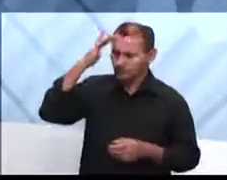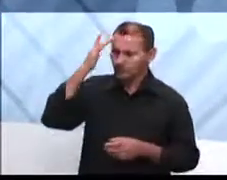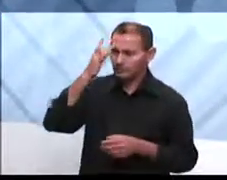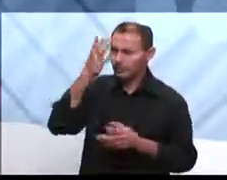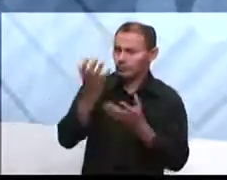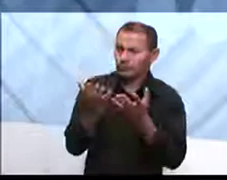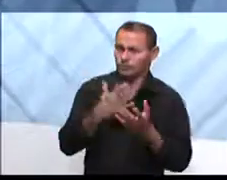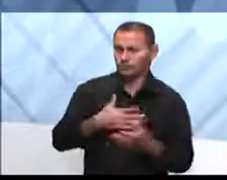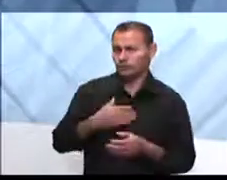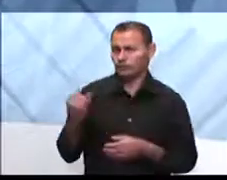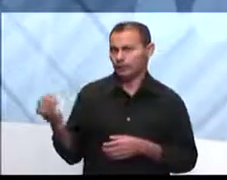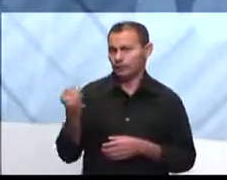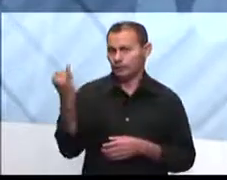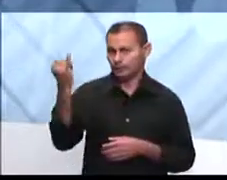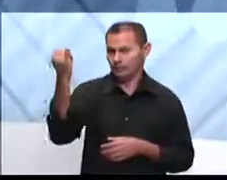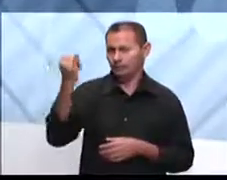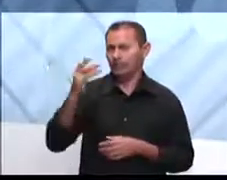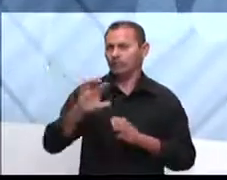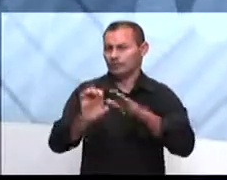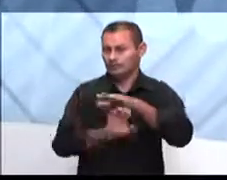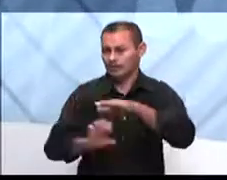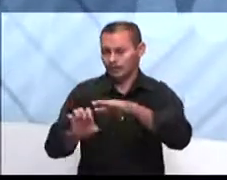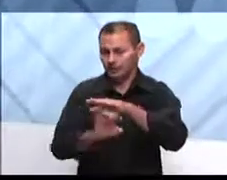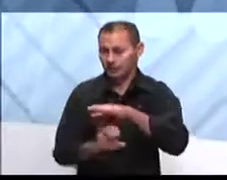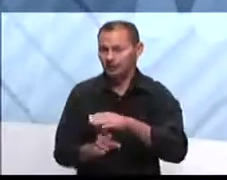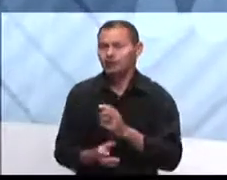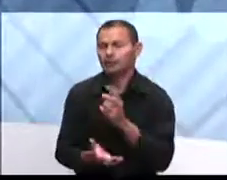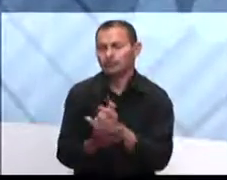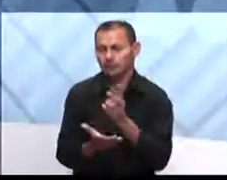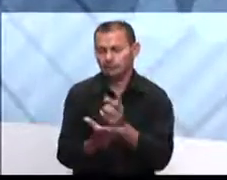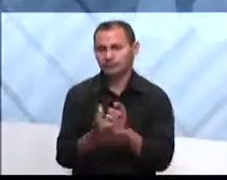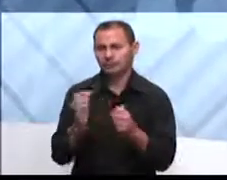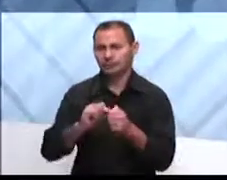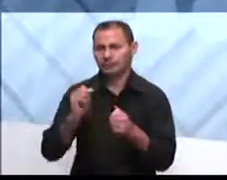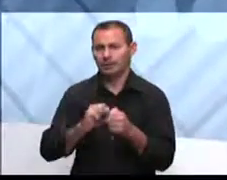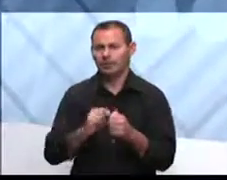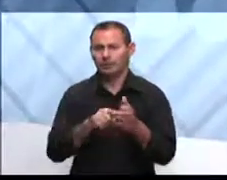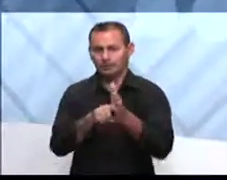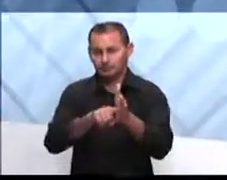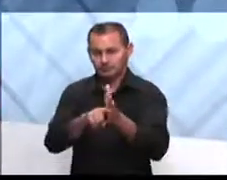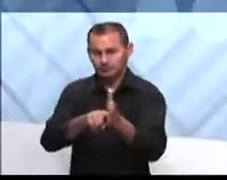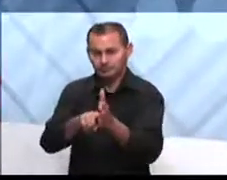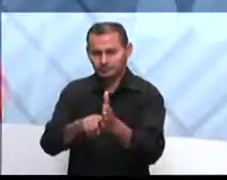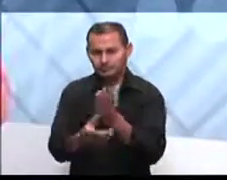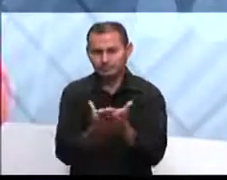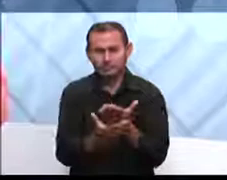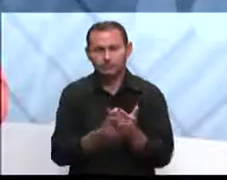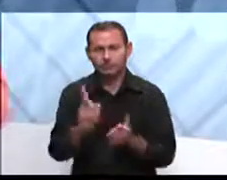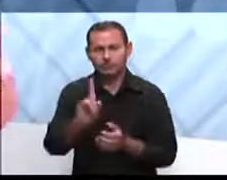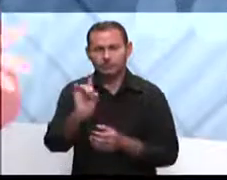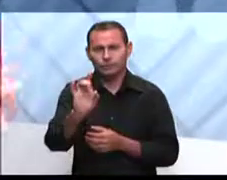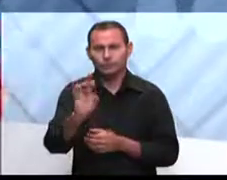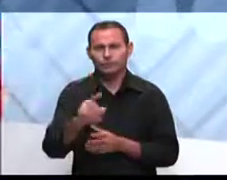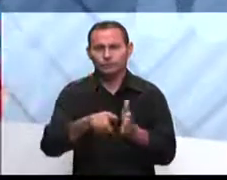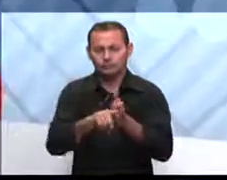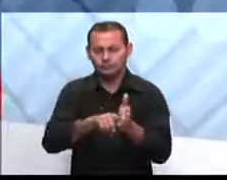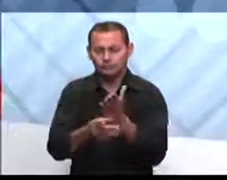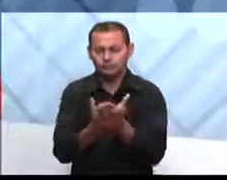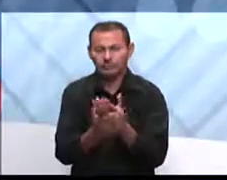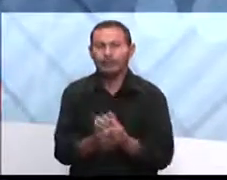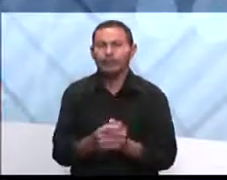né, é muito importante que as empresas sempre façam essa pesquisa. Não só, né, a pesquisa